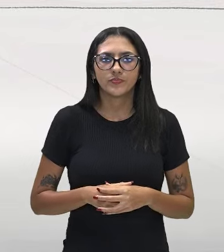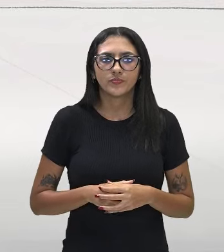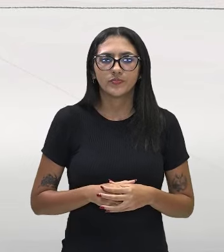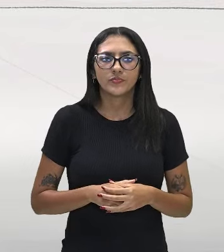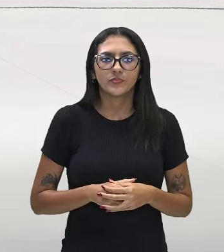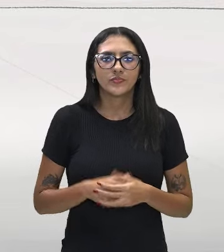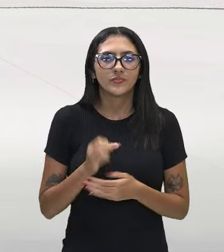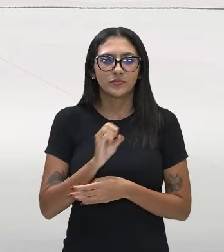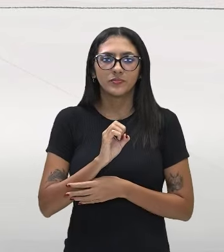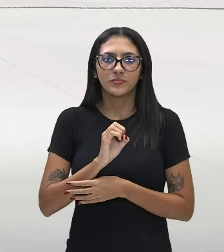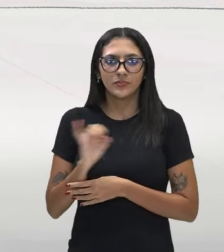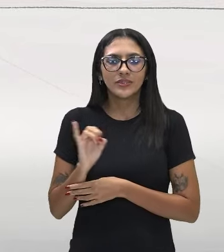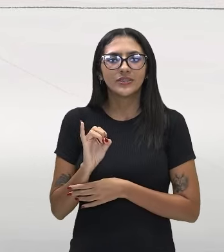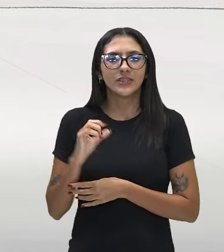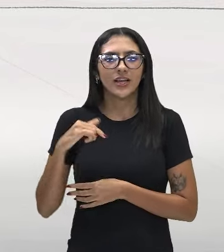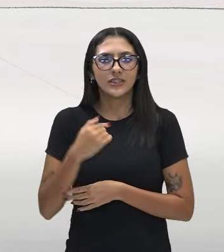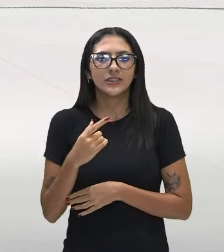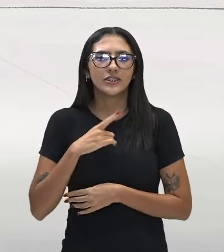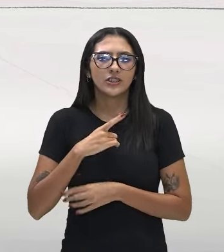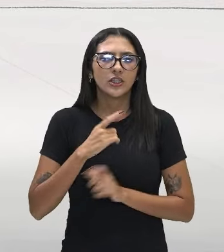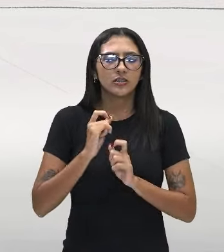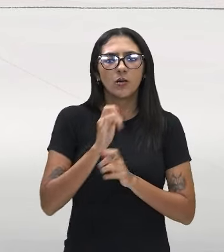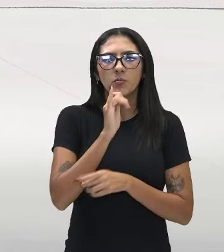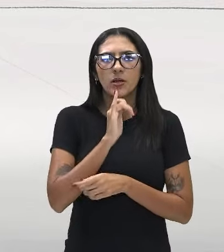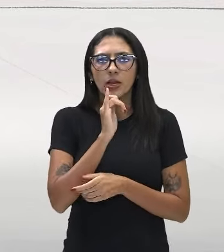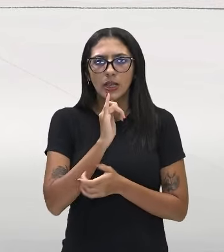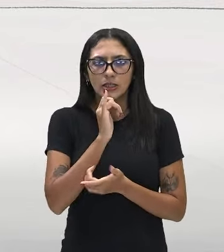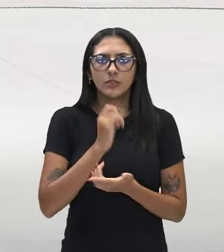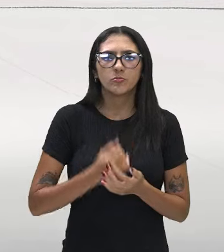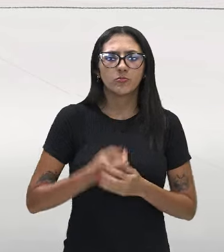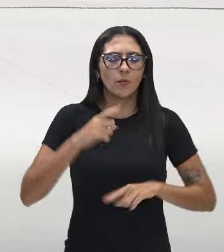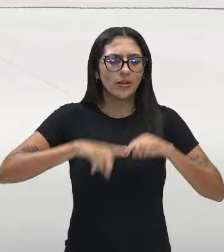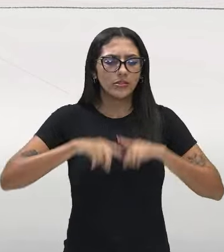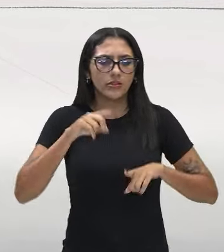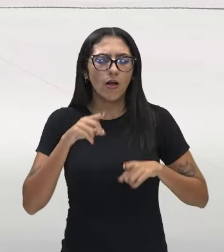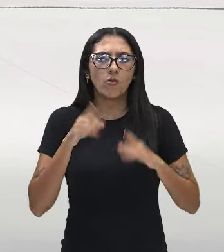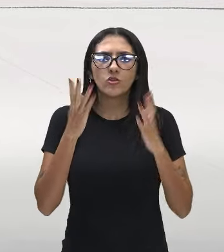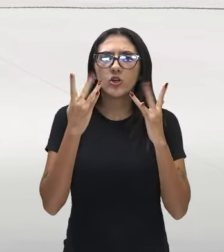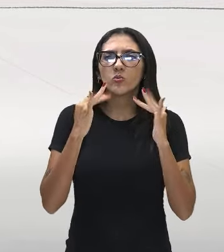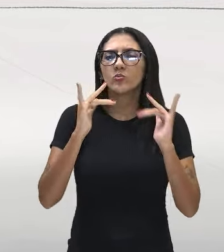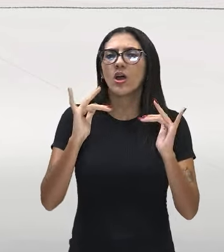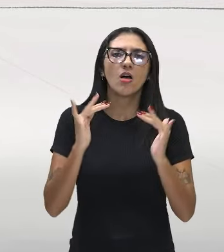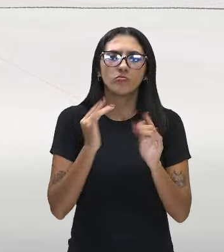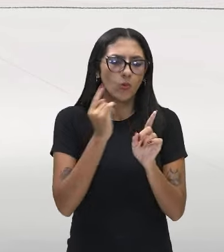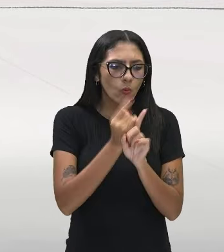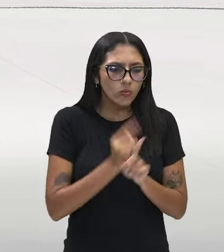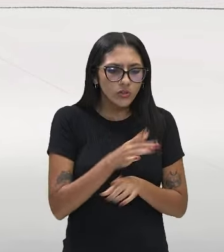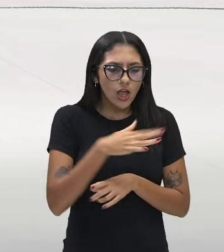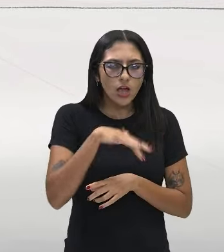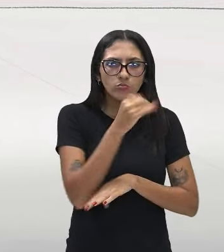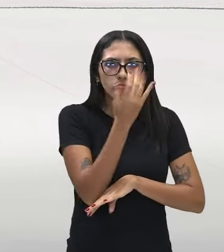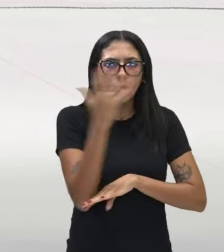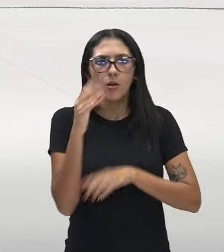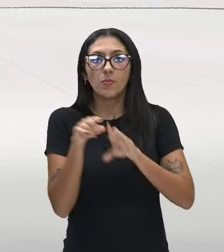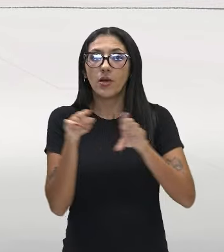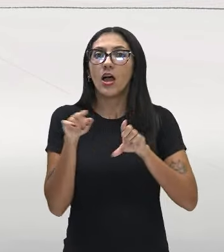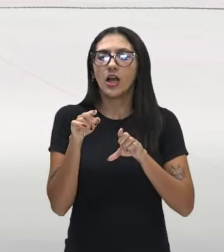artesanato, por exemplo, às vezes você usa até elementos naturais, né, que você encontra na natureza, mas o teu